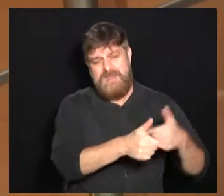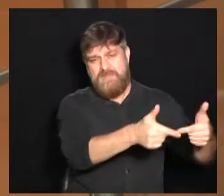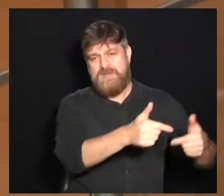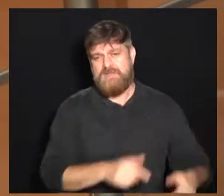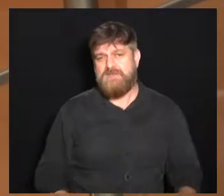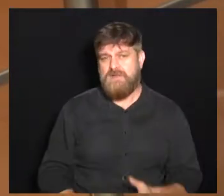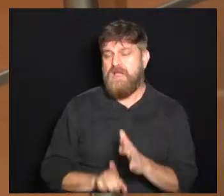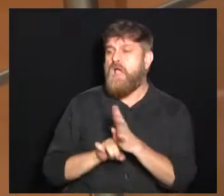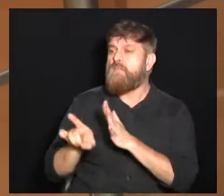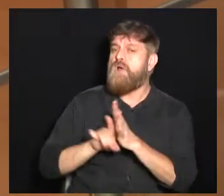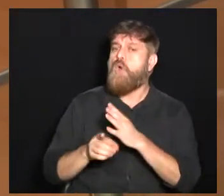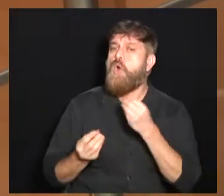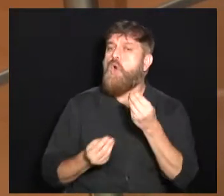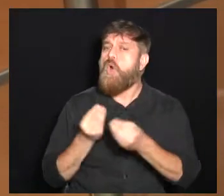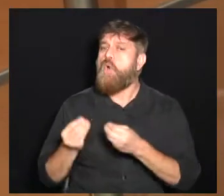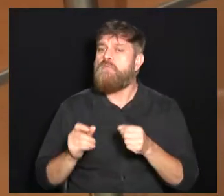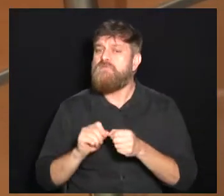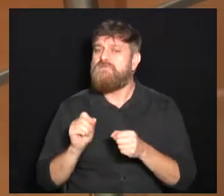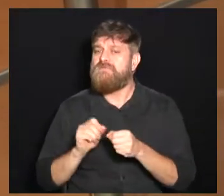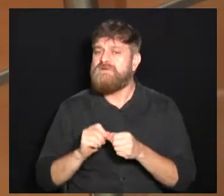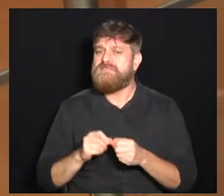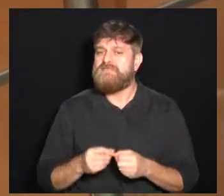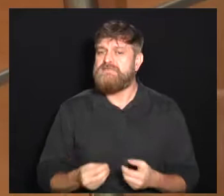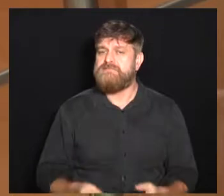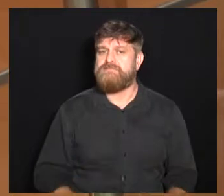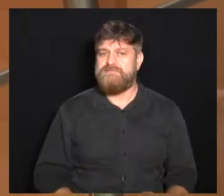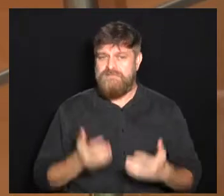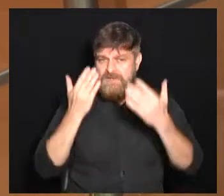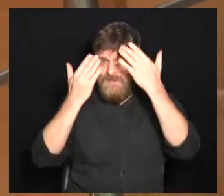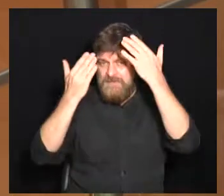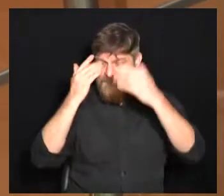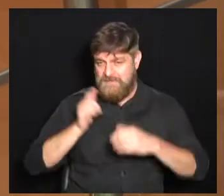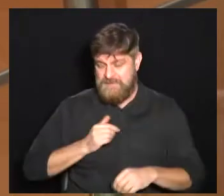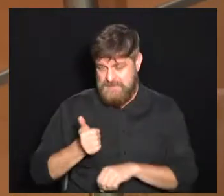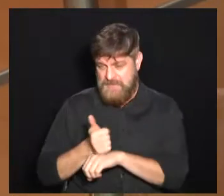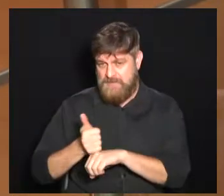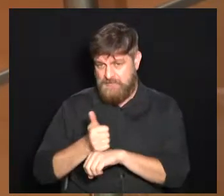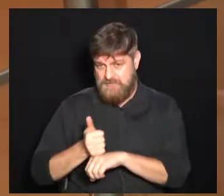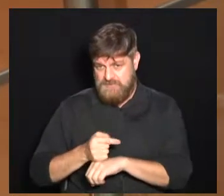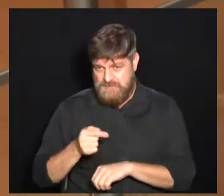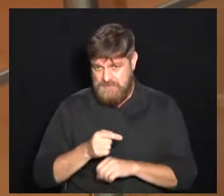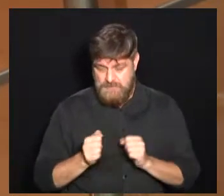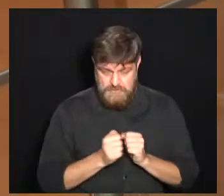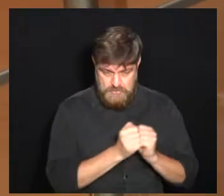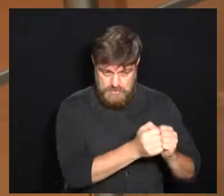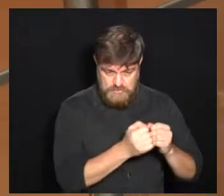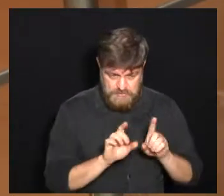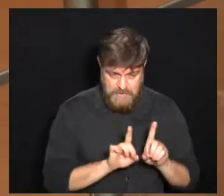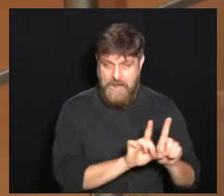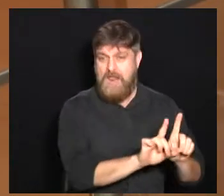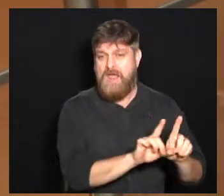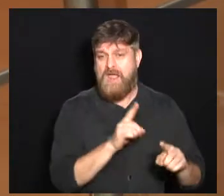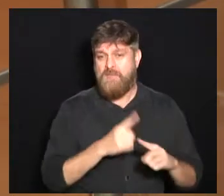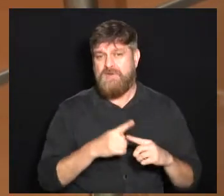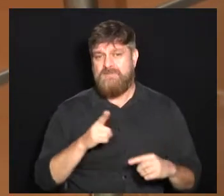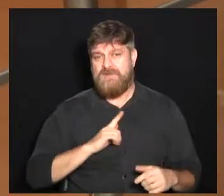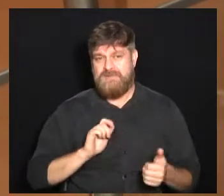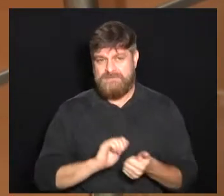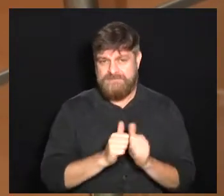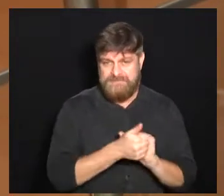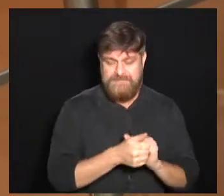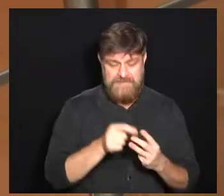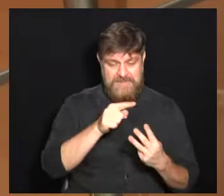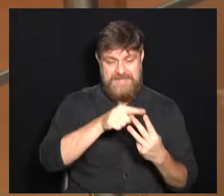que vocês vão fazer na questão psicológica das crianças? Vocês vão enviar psicólogos para as crianças junto? Porque, já que vai existir essas